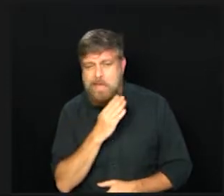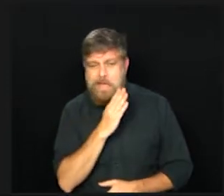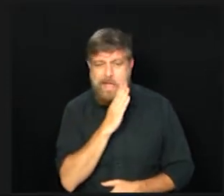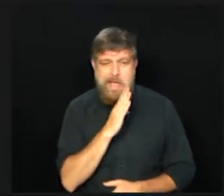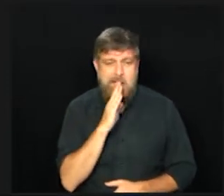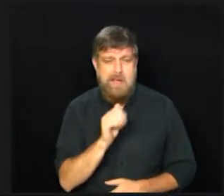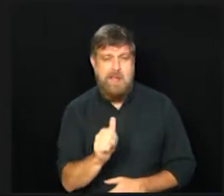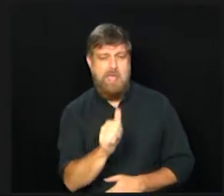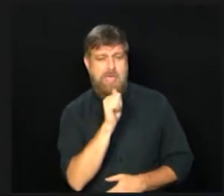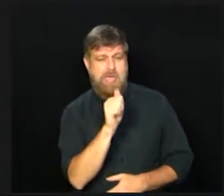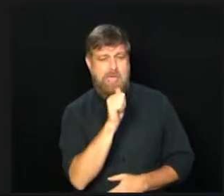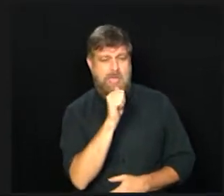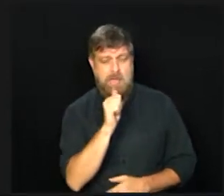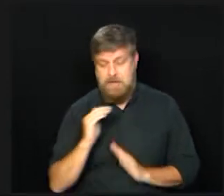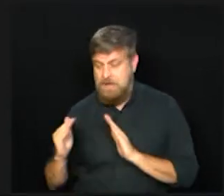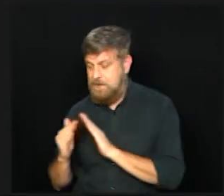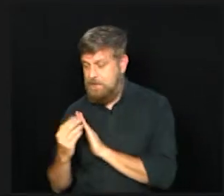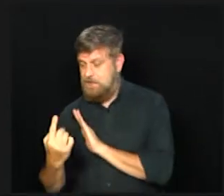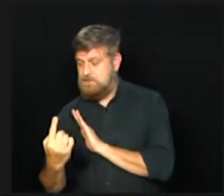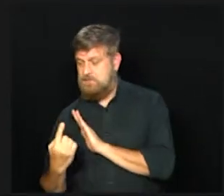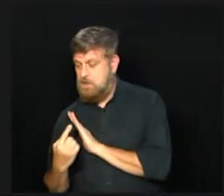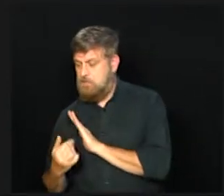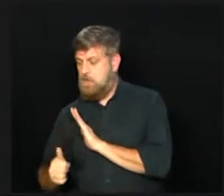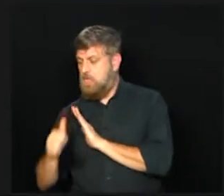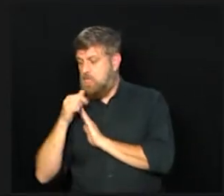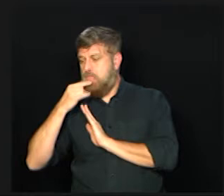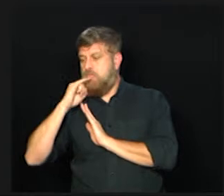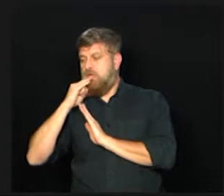bebendo, agora eles bebem dentro de casa, eles